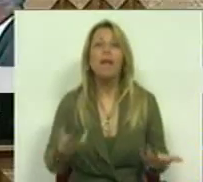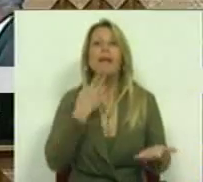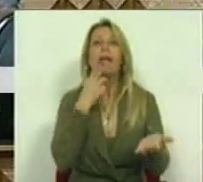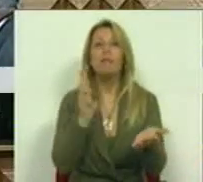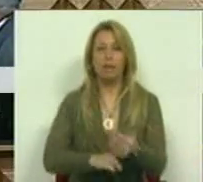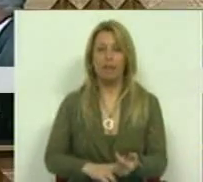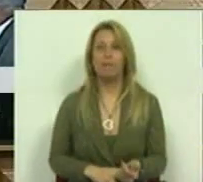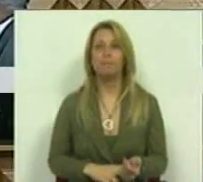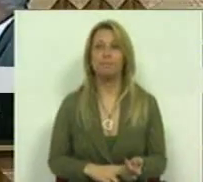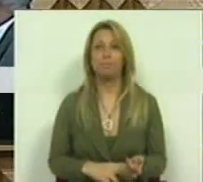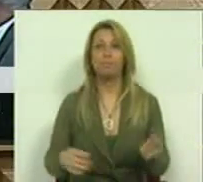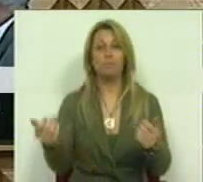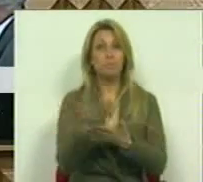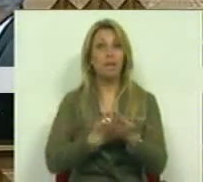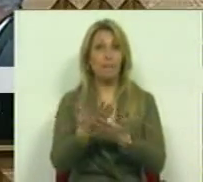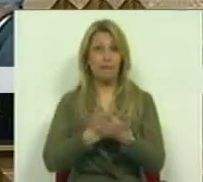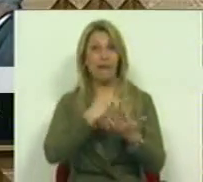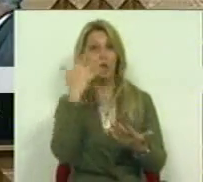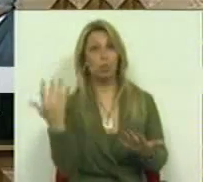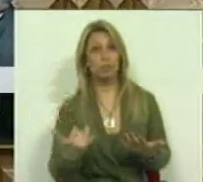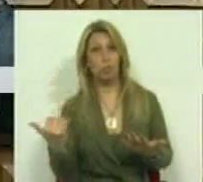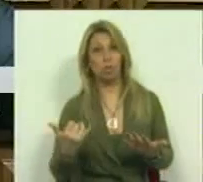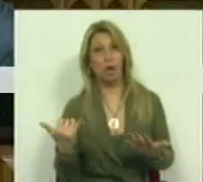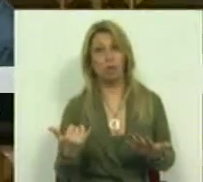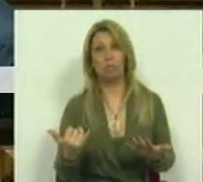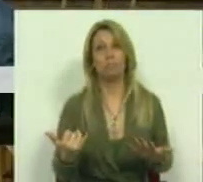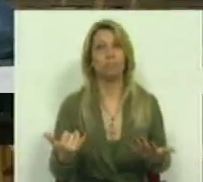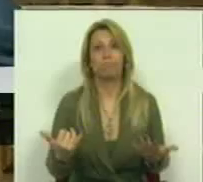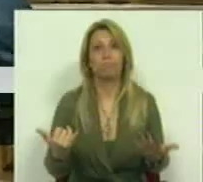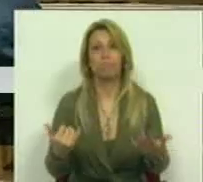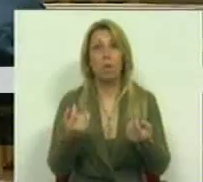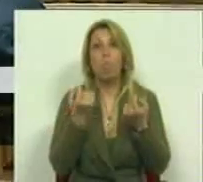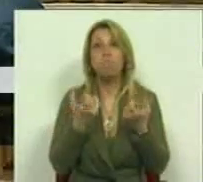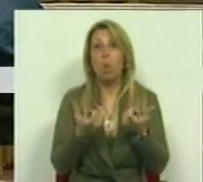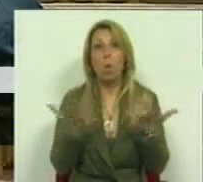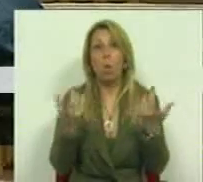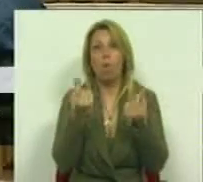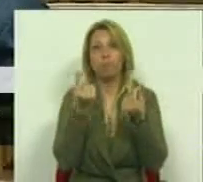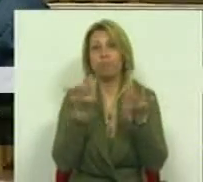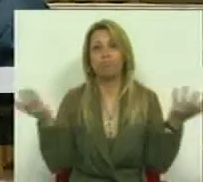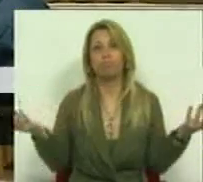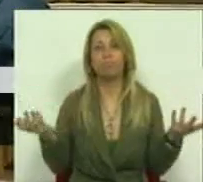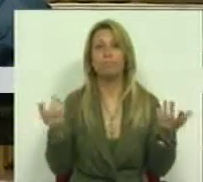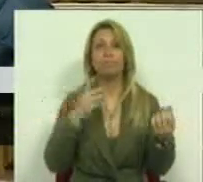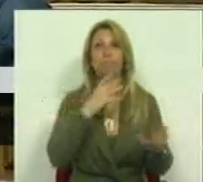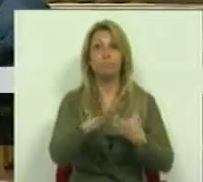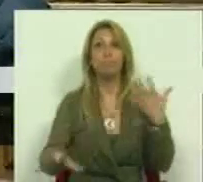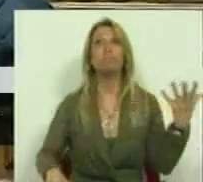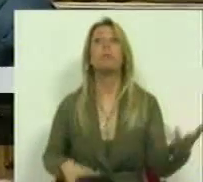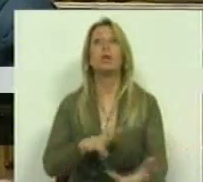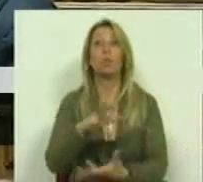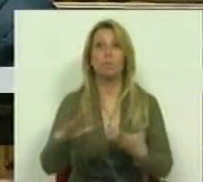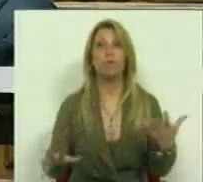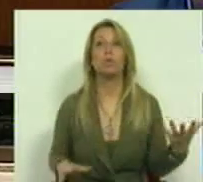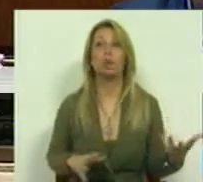que o mercado secundário é muito pouco líquido e que, portanto, as perturbações que